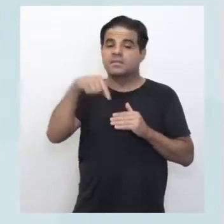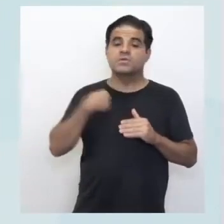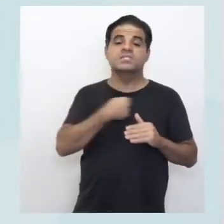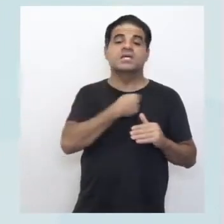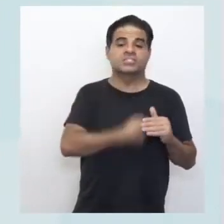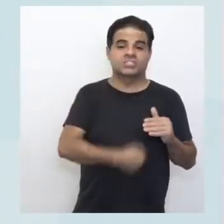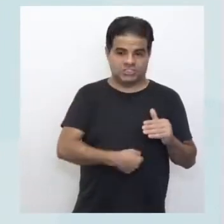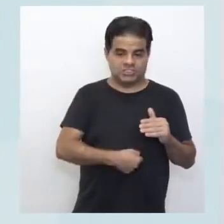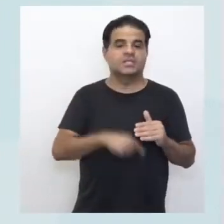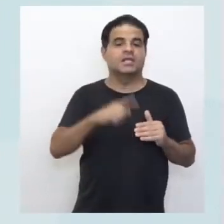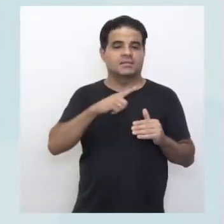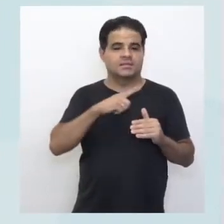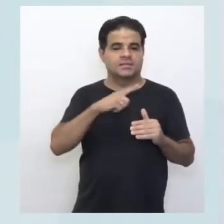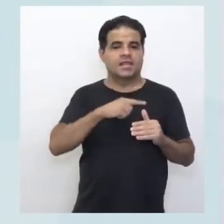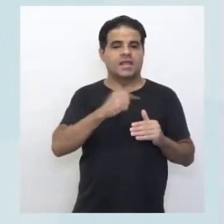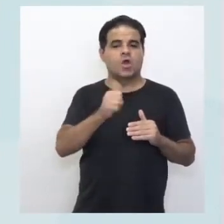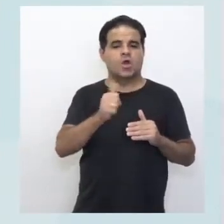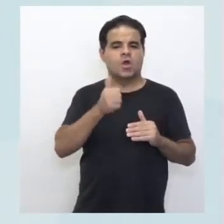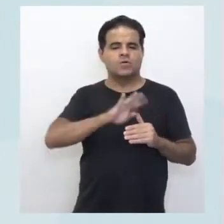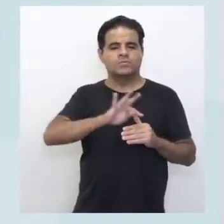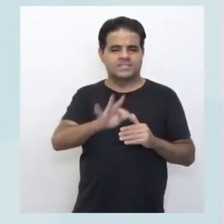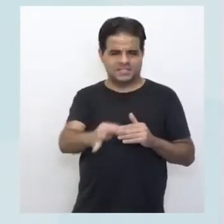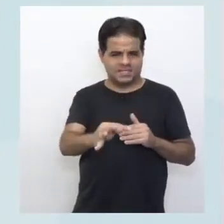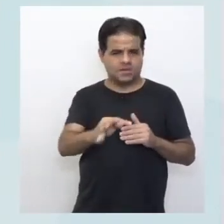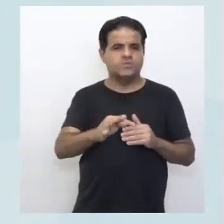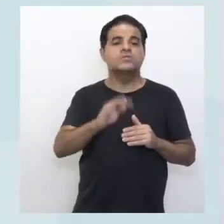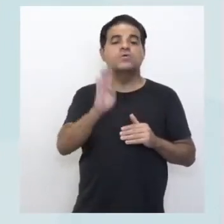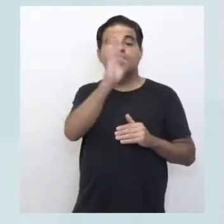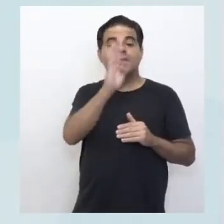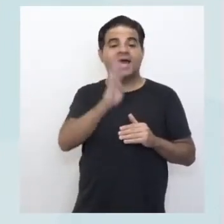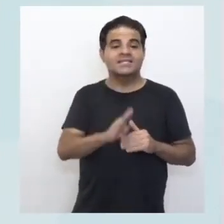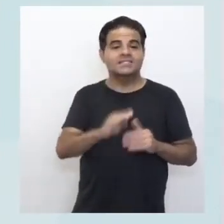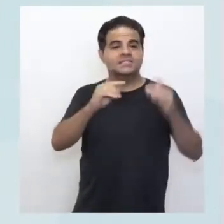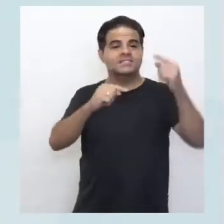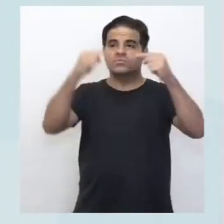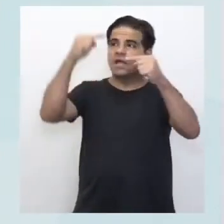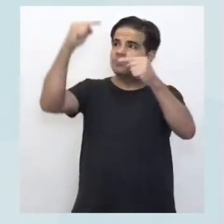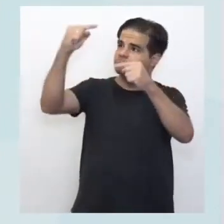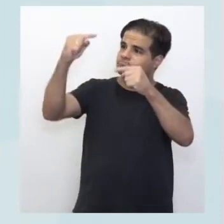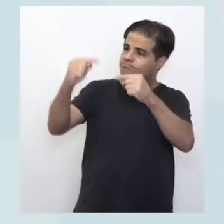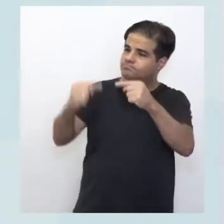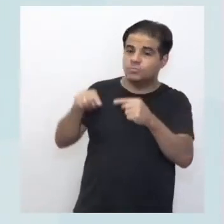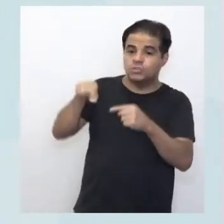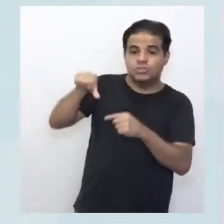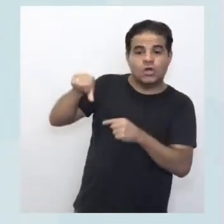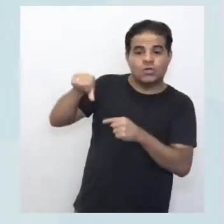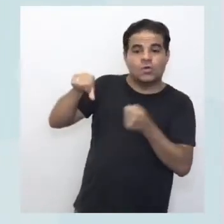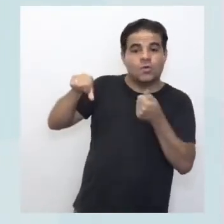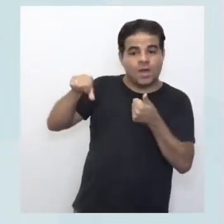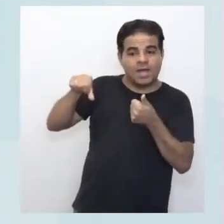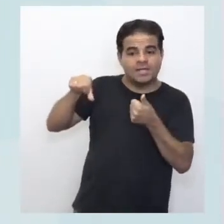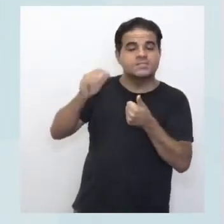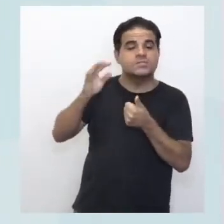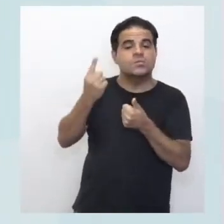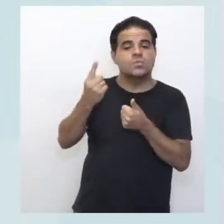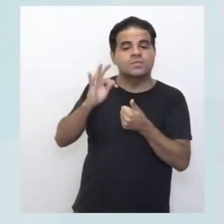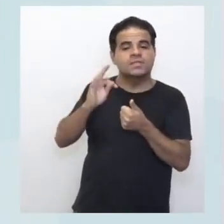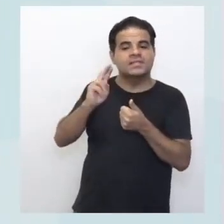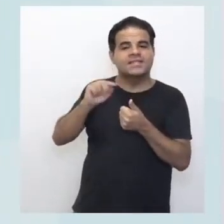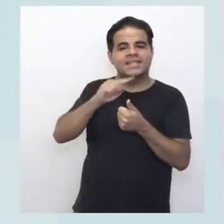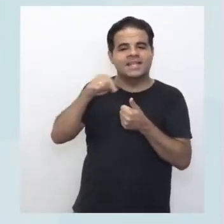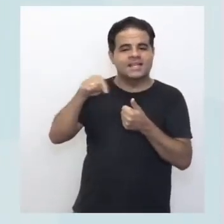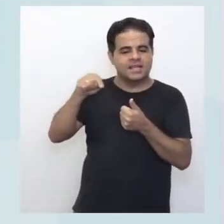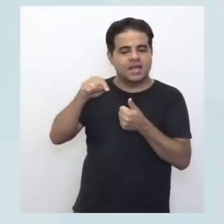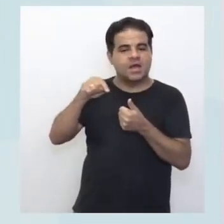com 11 trilhões. Se a gente observar, o Brasil está em nono lugar, né, com quase aí 1 trilhão e